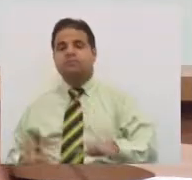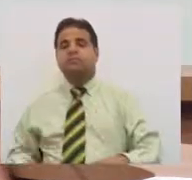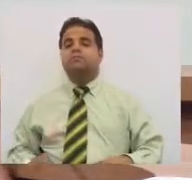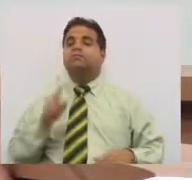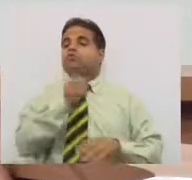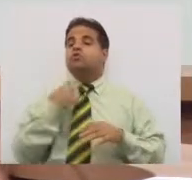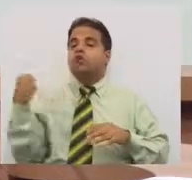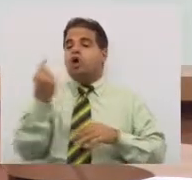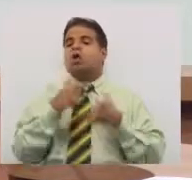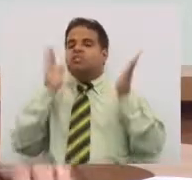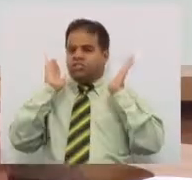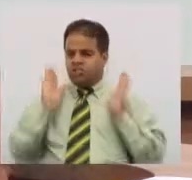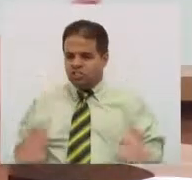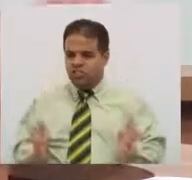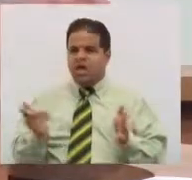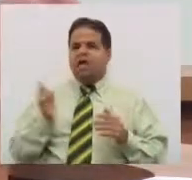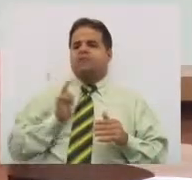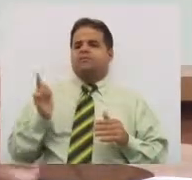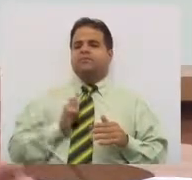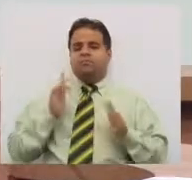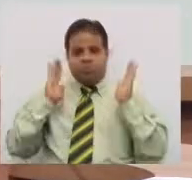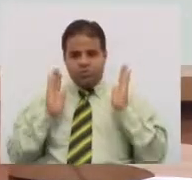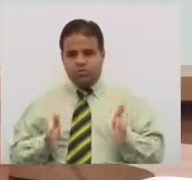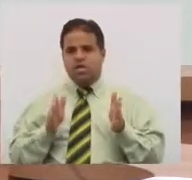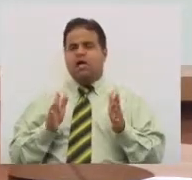nós já temos feito já